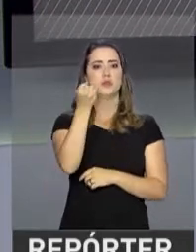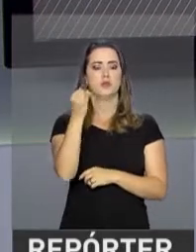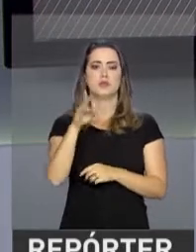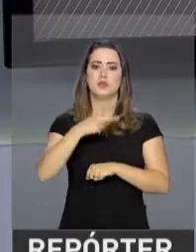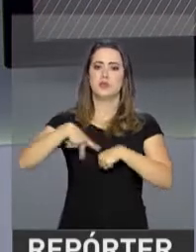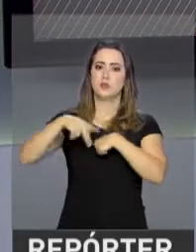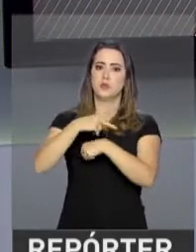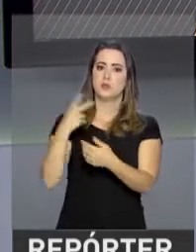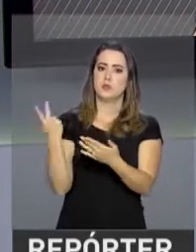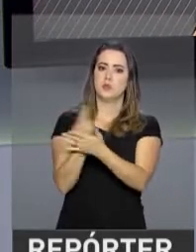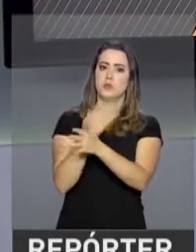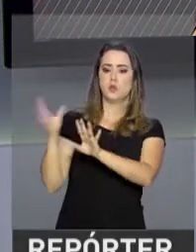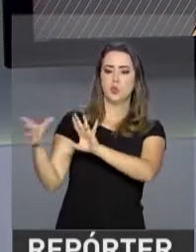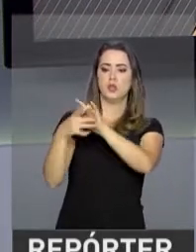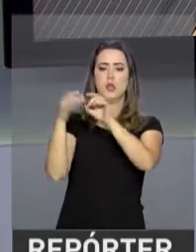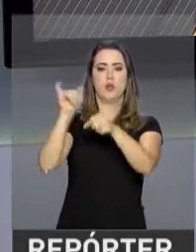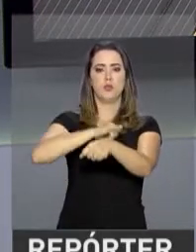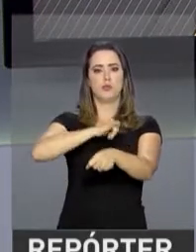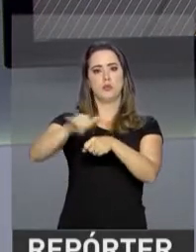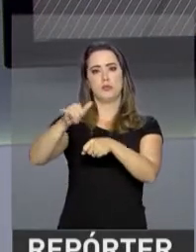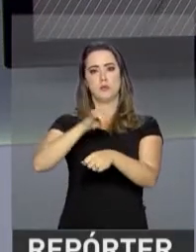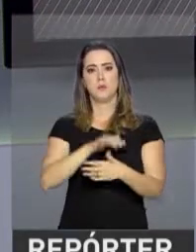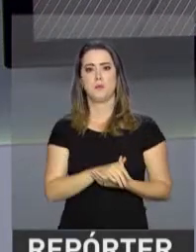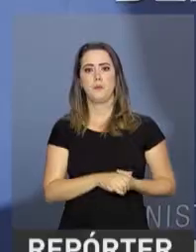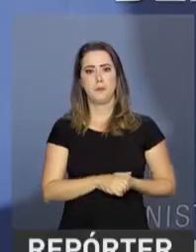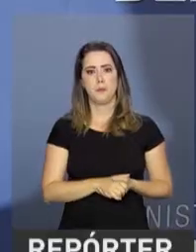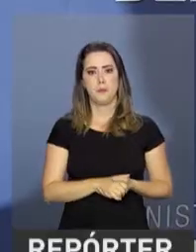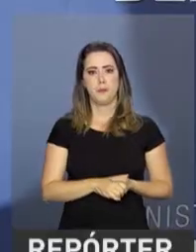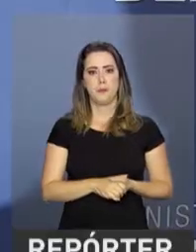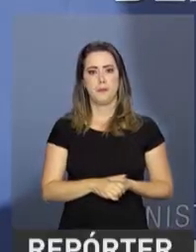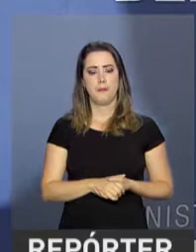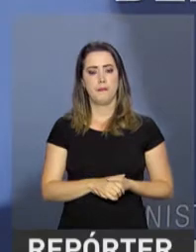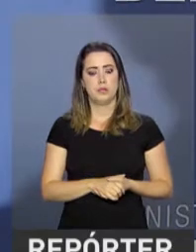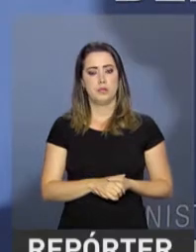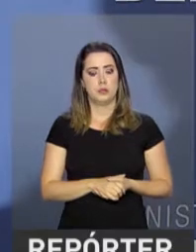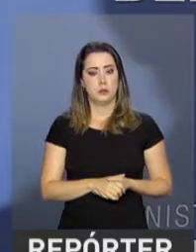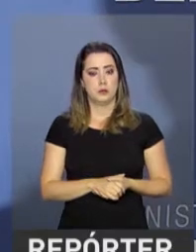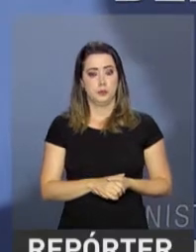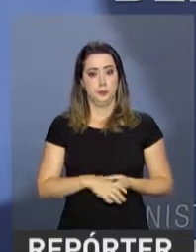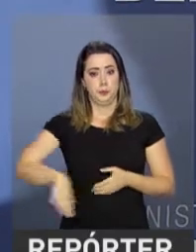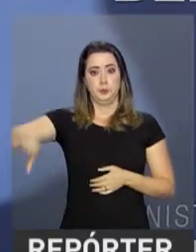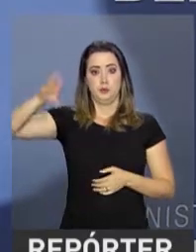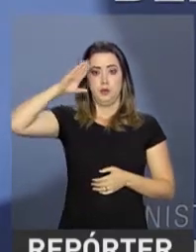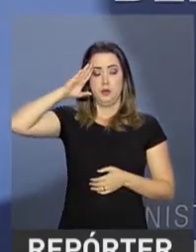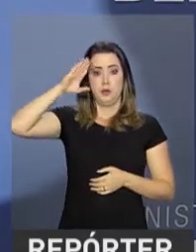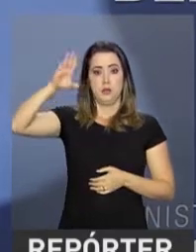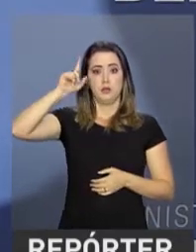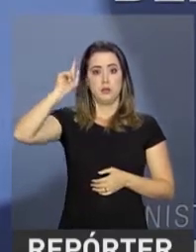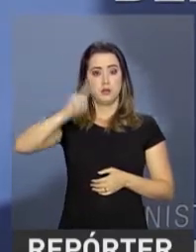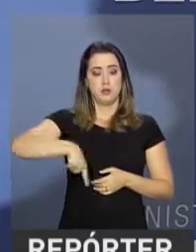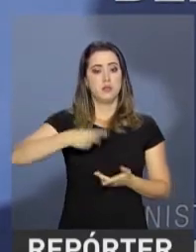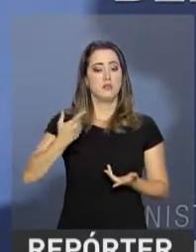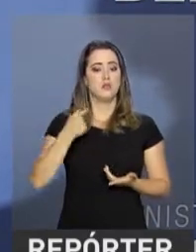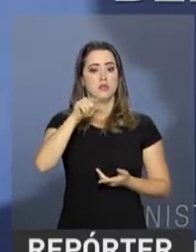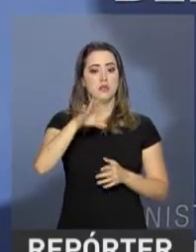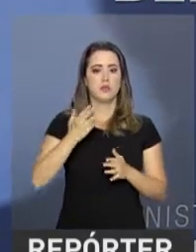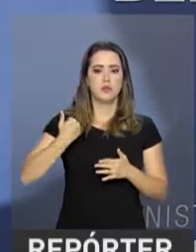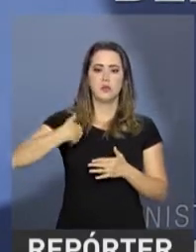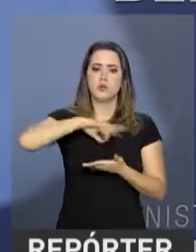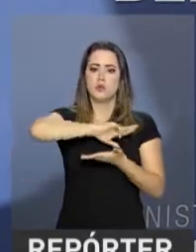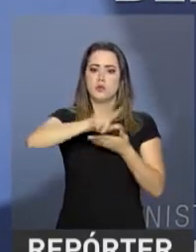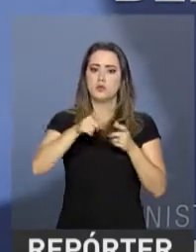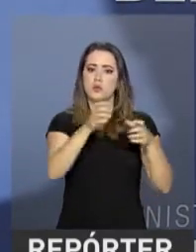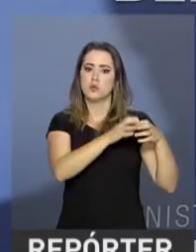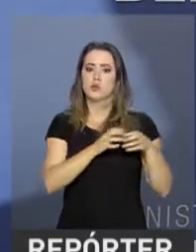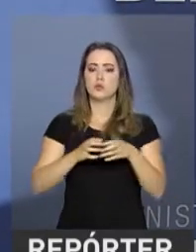os países realizarem parcerias estratégicas defesa é uma área que transborda para todas as